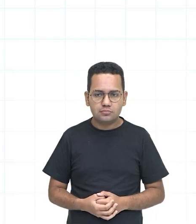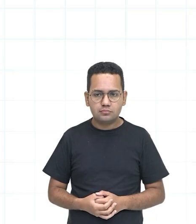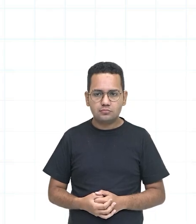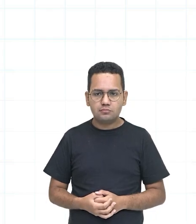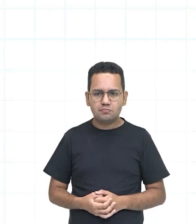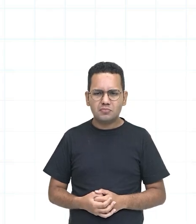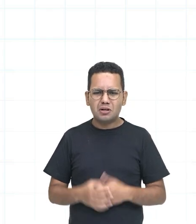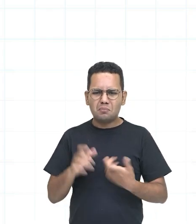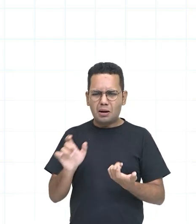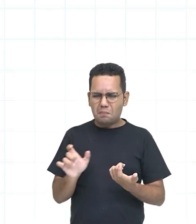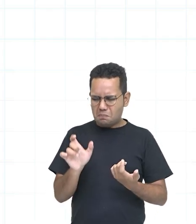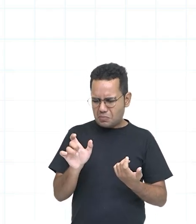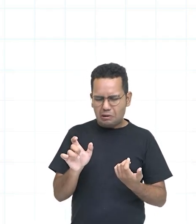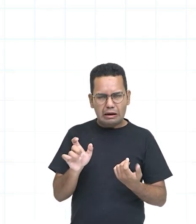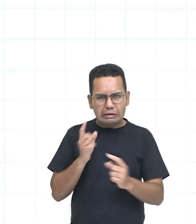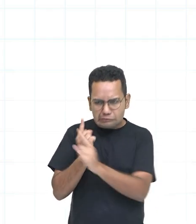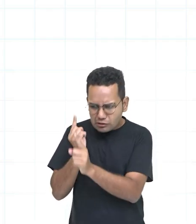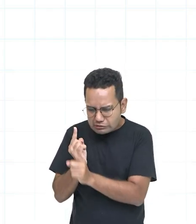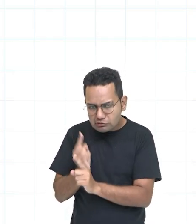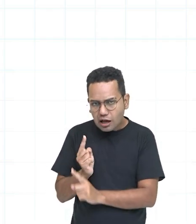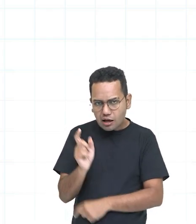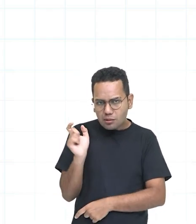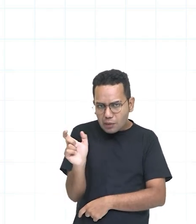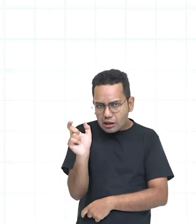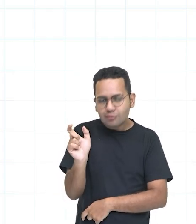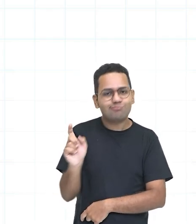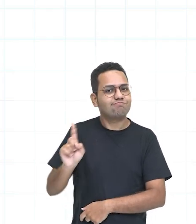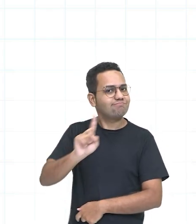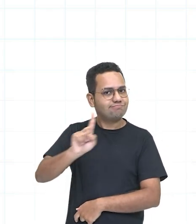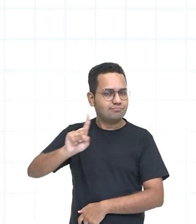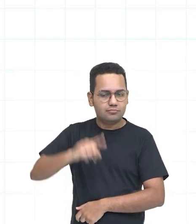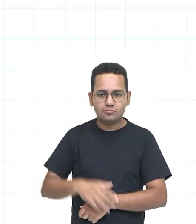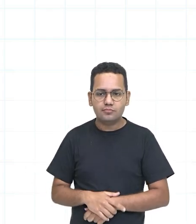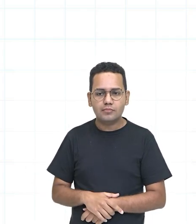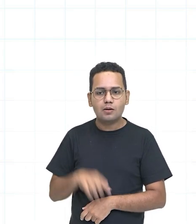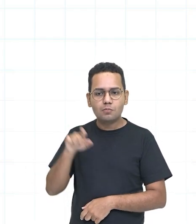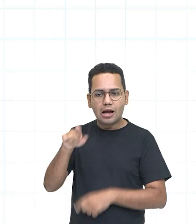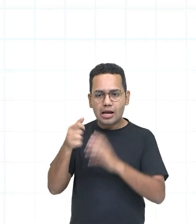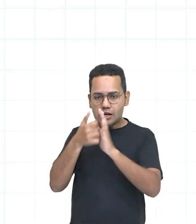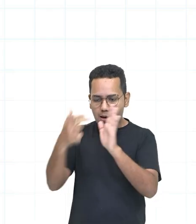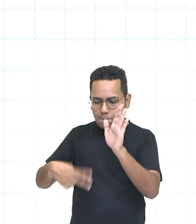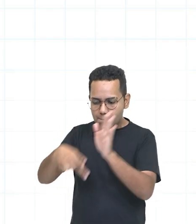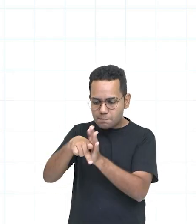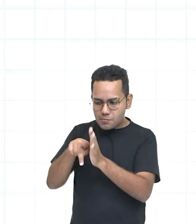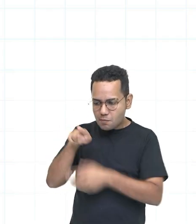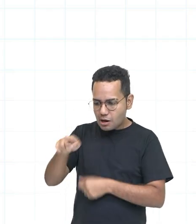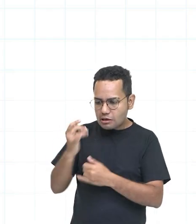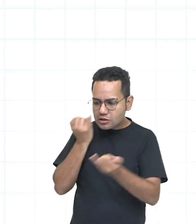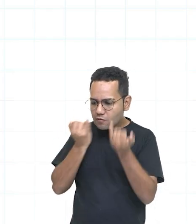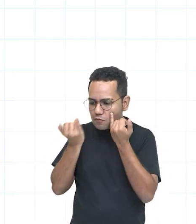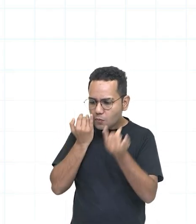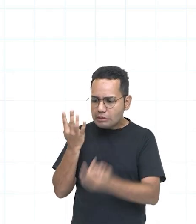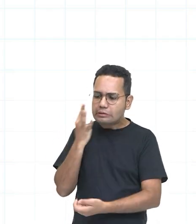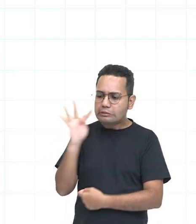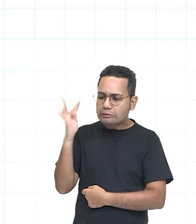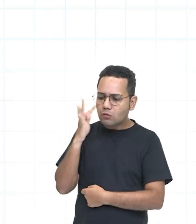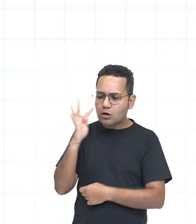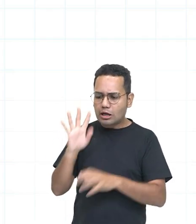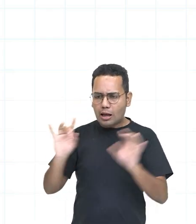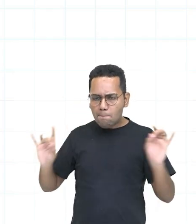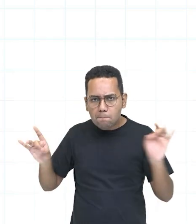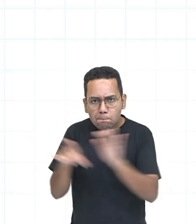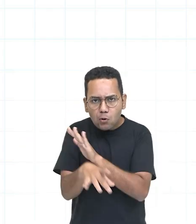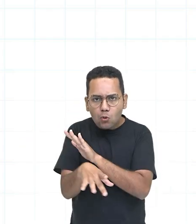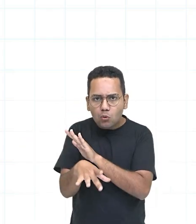têm sido detectado e as suas propriedades teóricas não estão por completo, né, ou